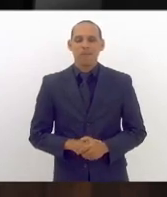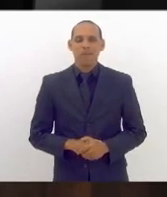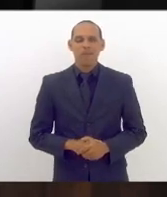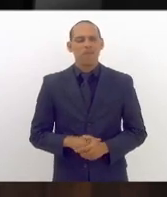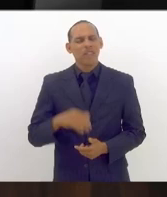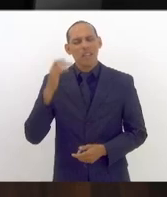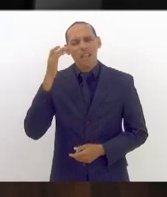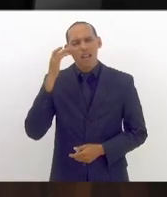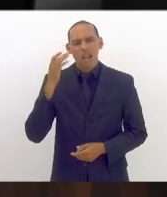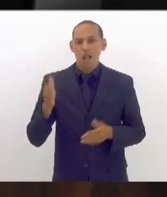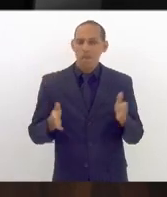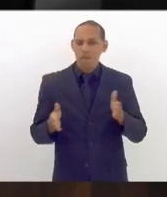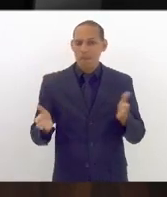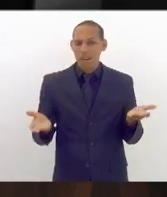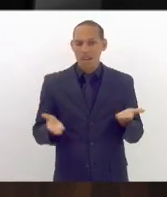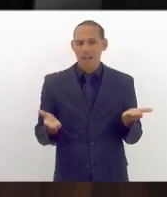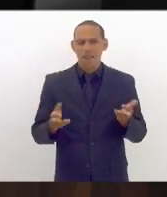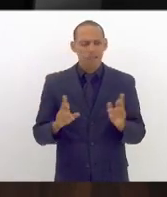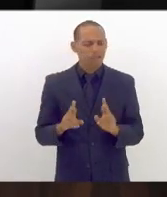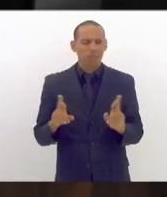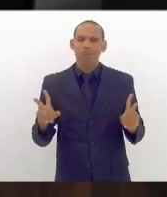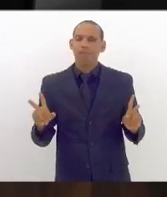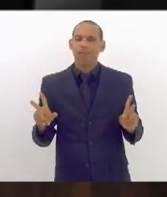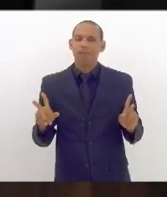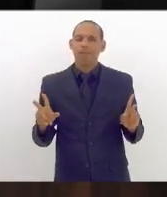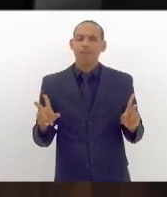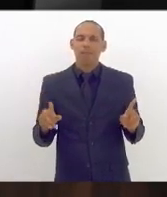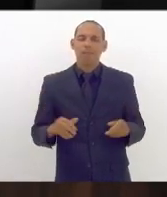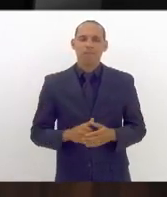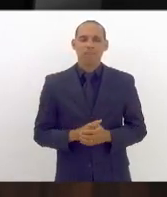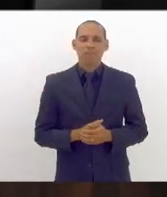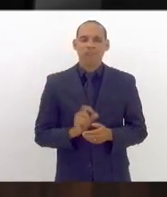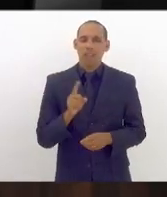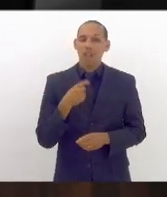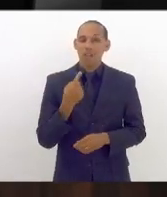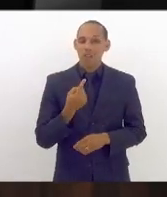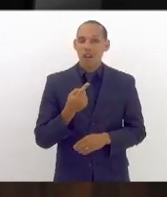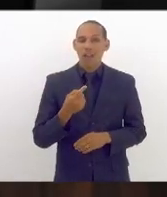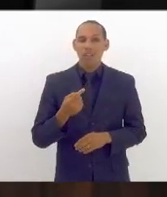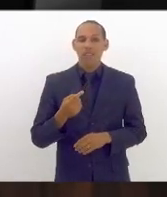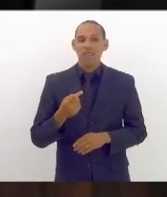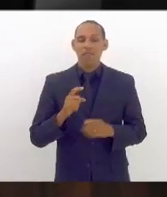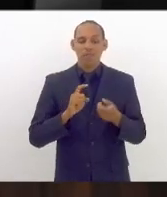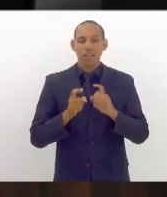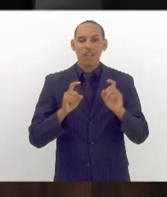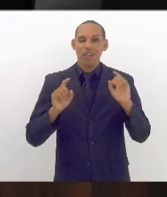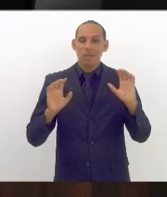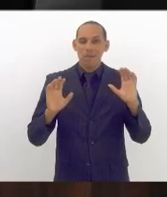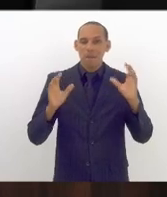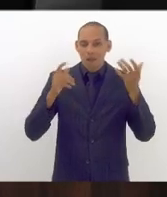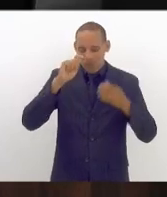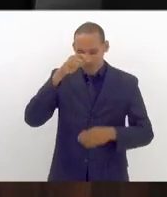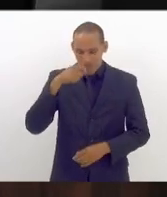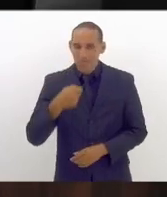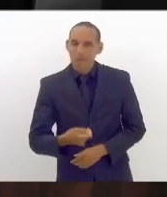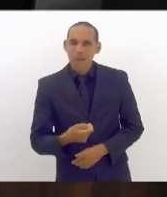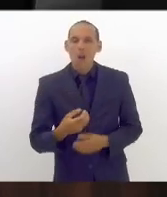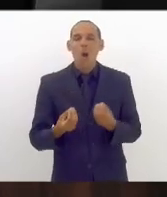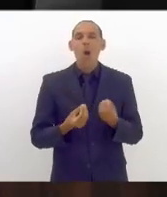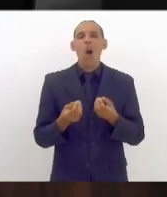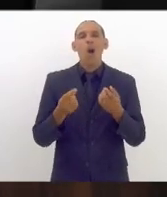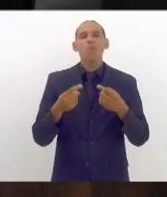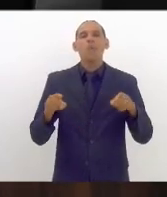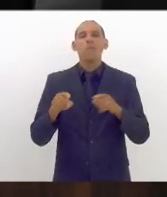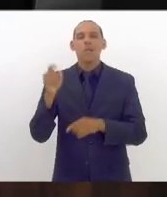eu acho que esse momento é um momento diferente a gente faz tanta sessão solene aqui com o hino nacional para